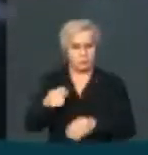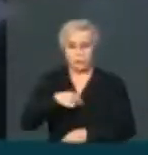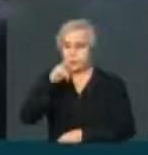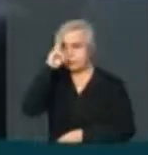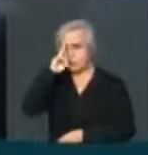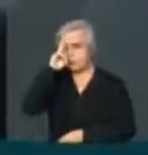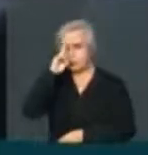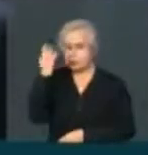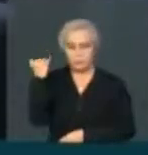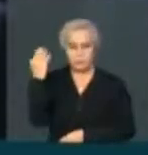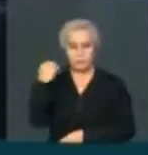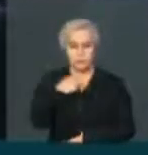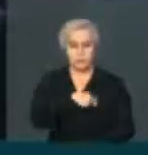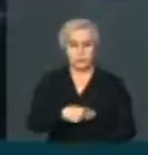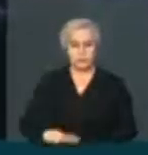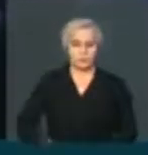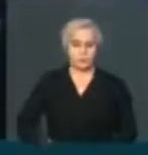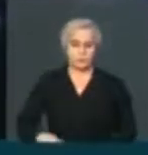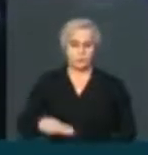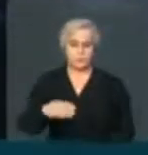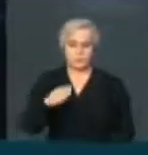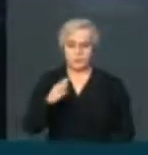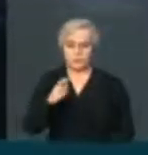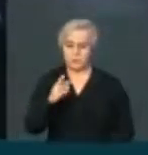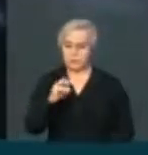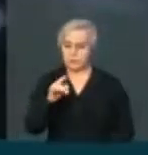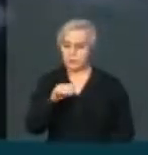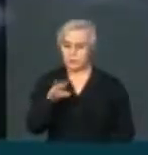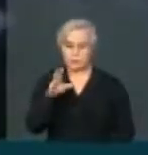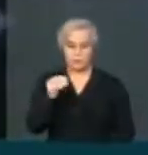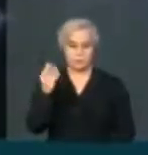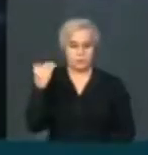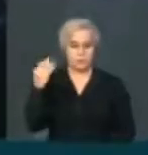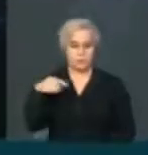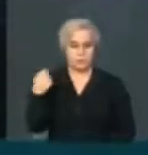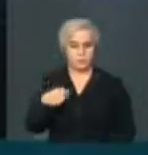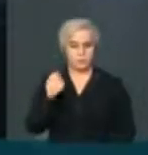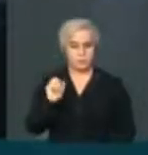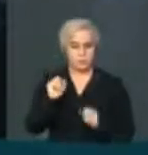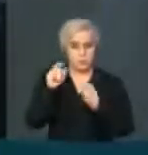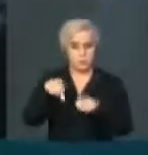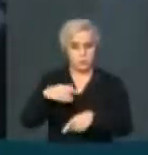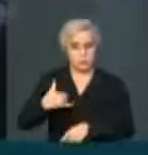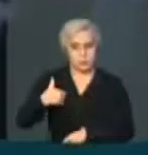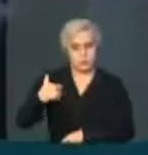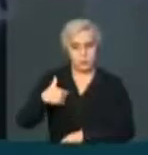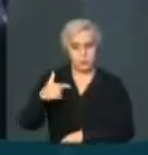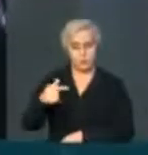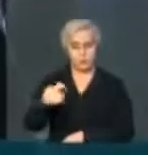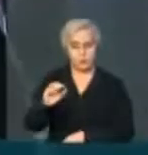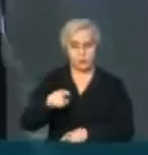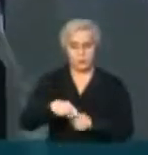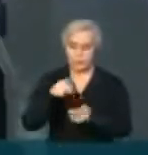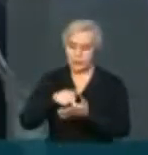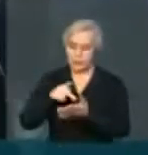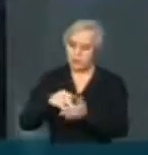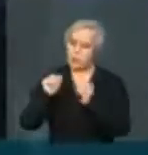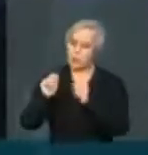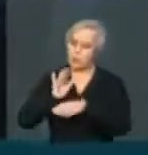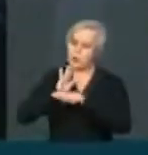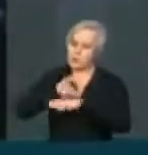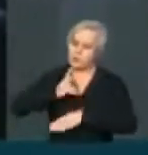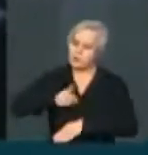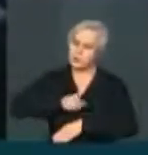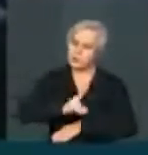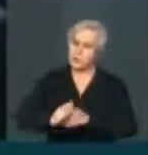senhor presidente, que o ministro Carlos Aires de Brito, sergipano que é, teve que se aposentar aos 70 anos de idade, quando poderia estar contribuindo